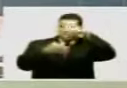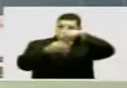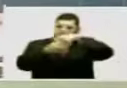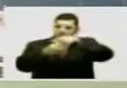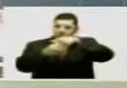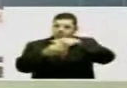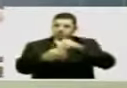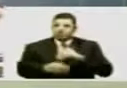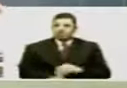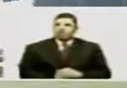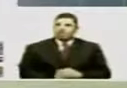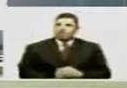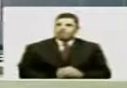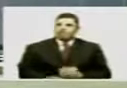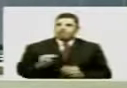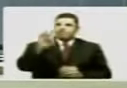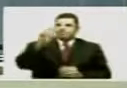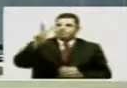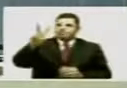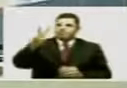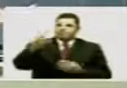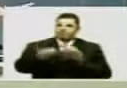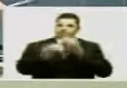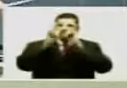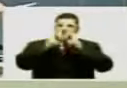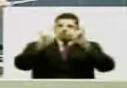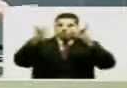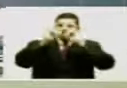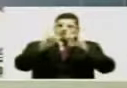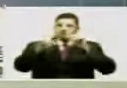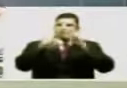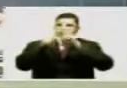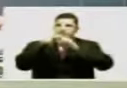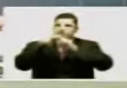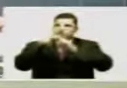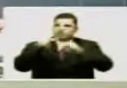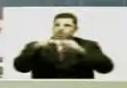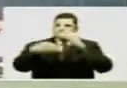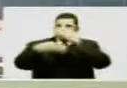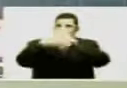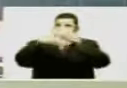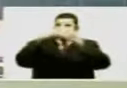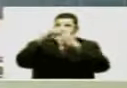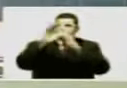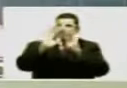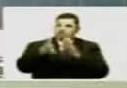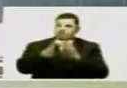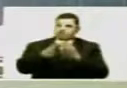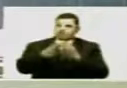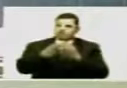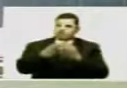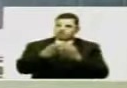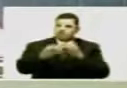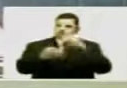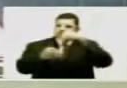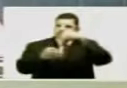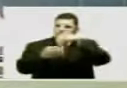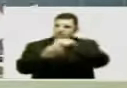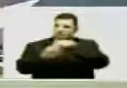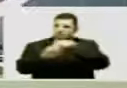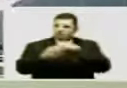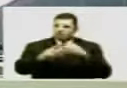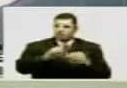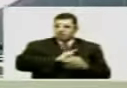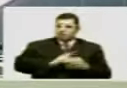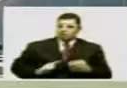eleitoral de TV com o anúncio de que o Monotrilho era uma obra que já estava sendo implantada